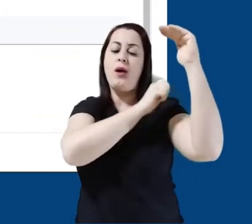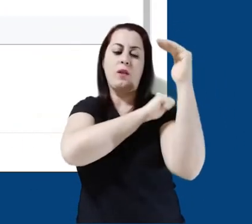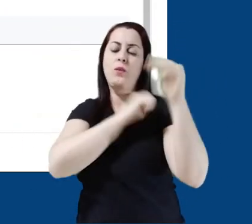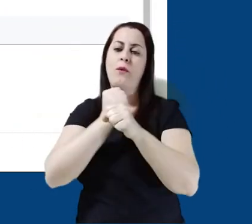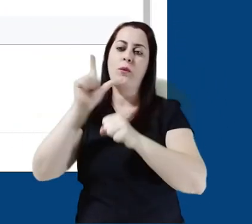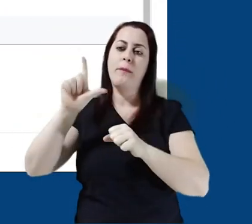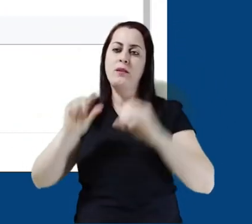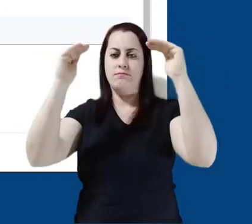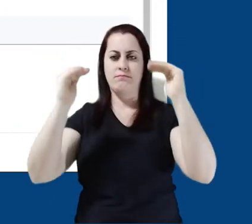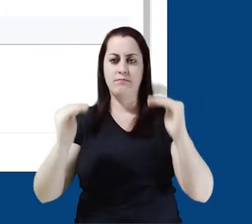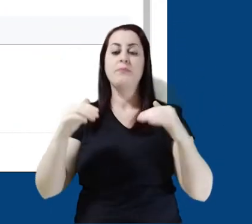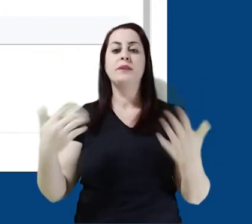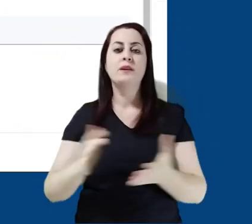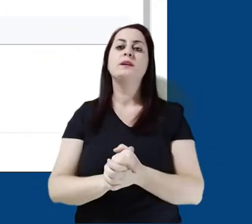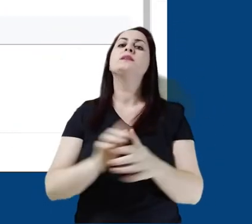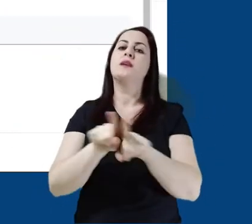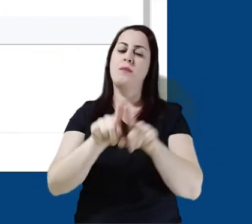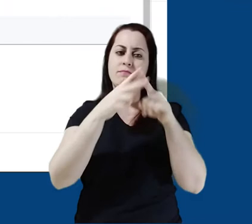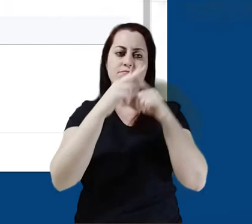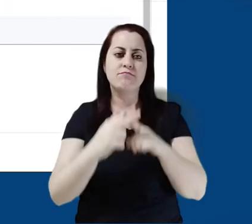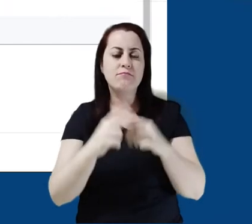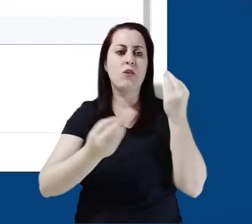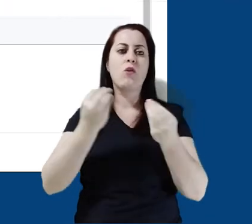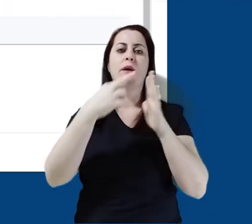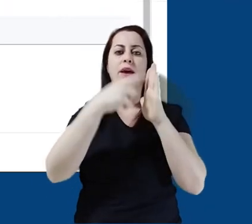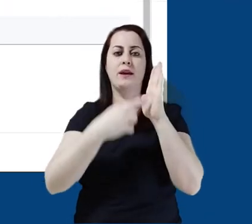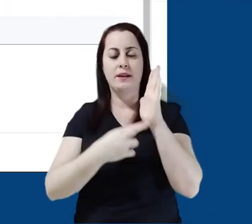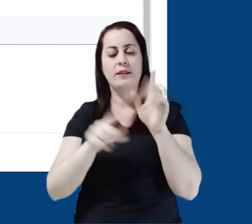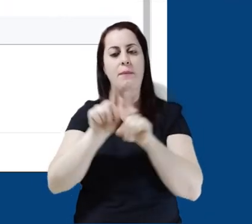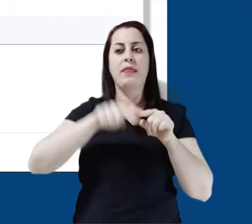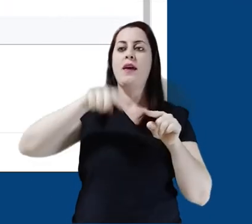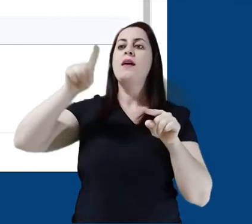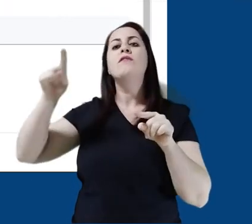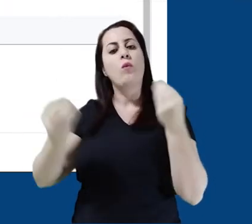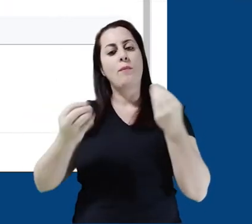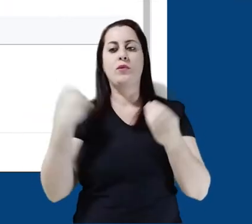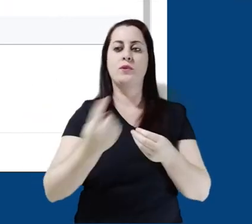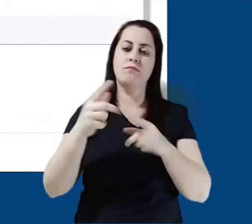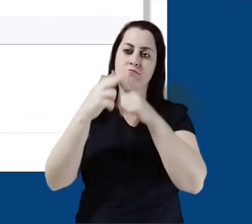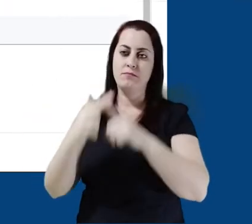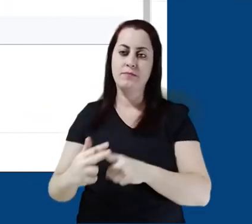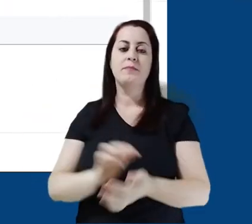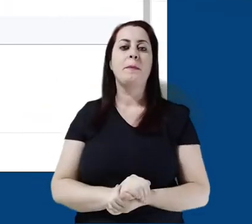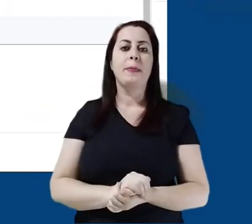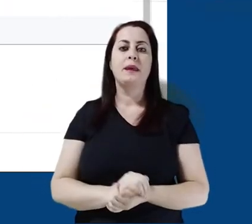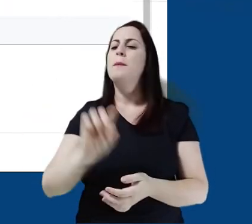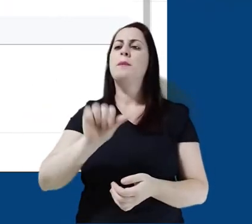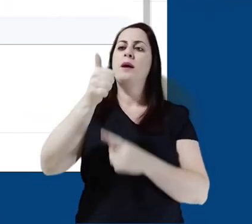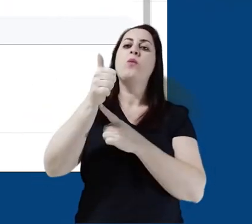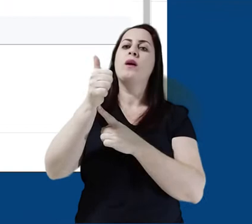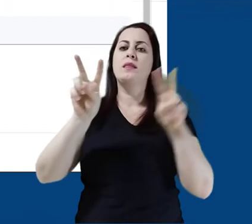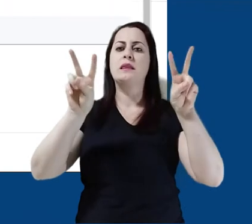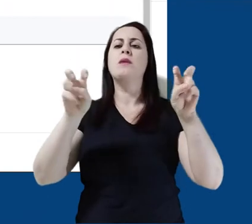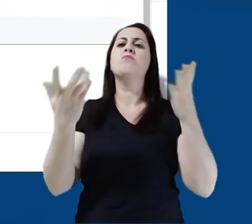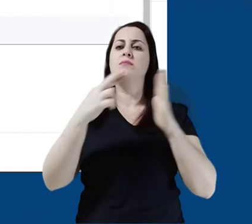e num crescente ordem muda abaixo temos as configurações dos critérios e níveis de desempenho que podemos configurar a primeira opção